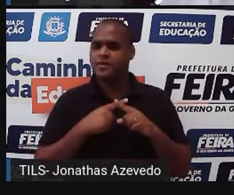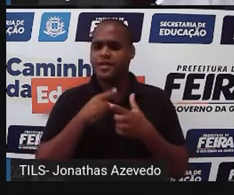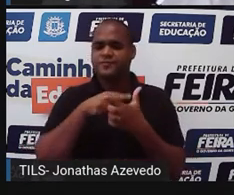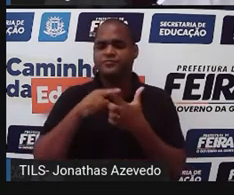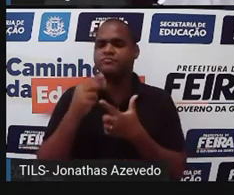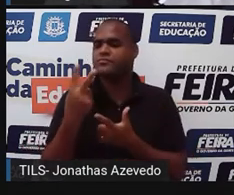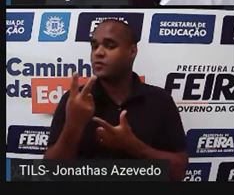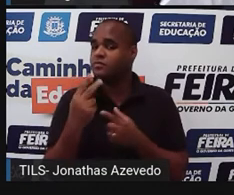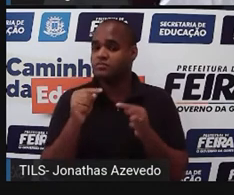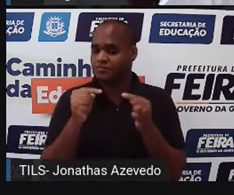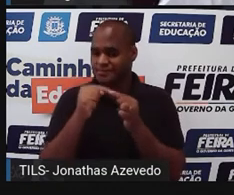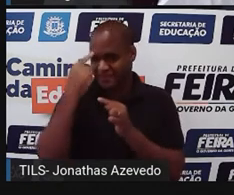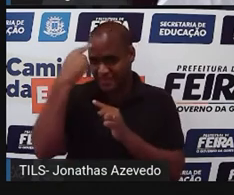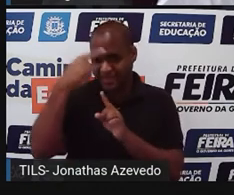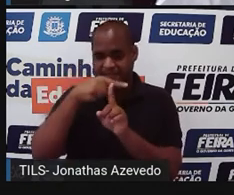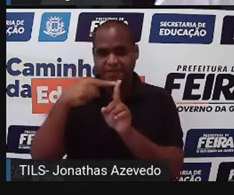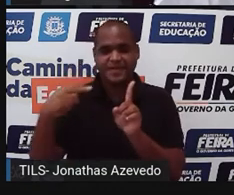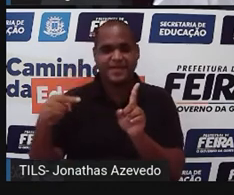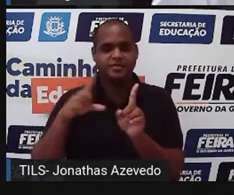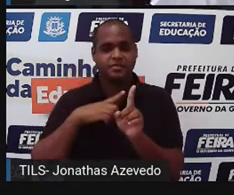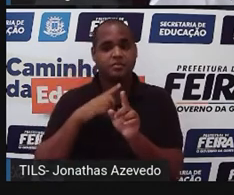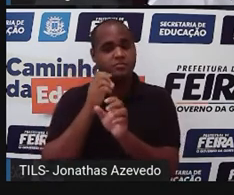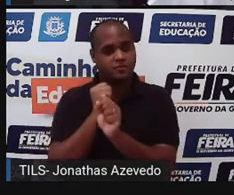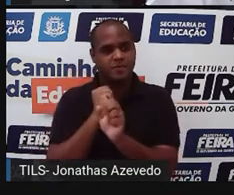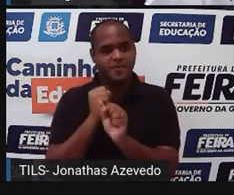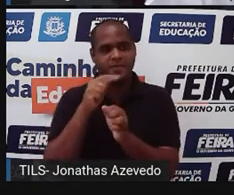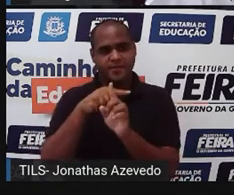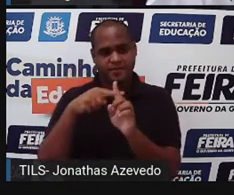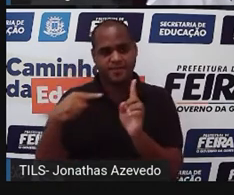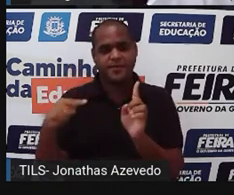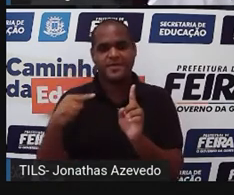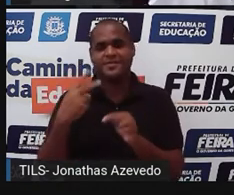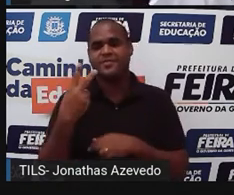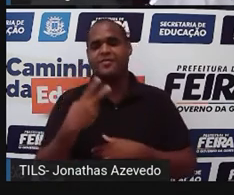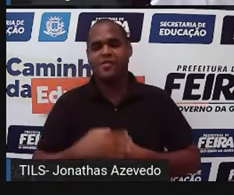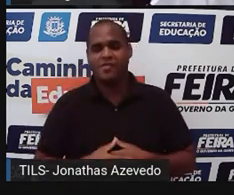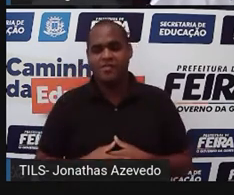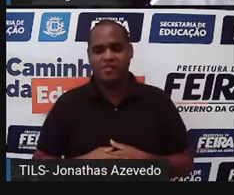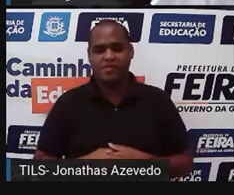dois porque ele tá dizendo que a metade metade dividir por dois